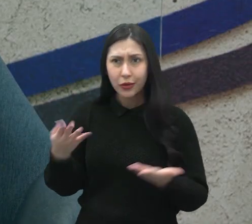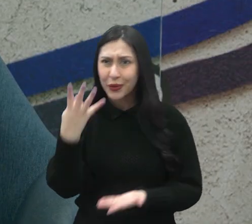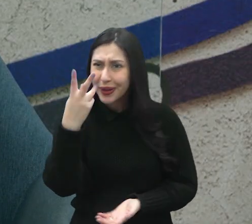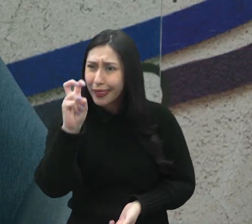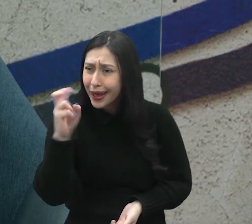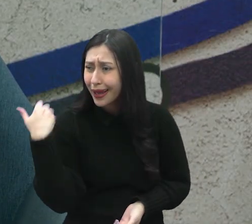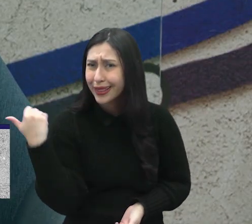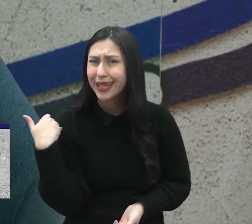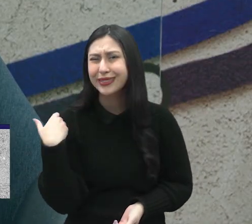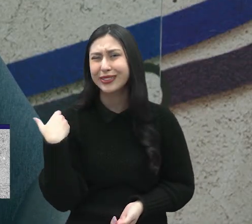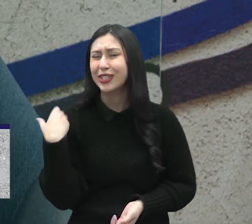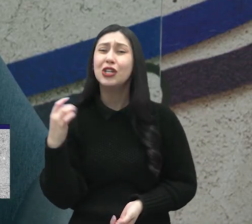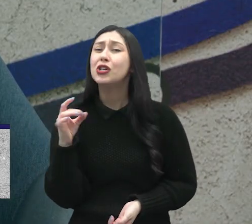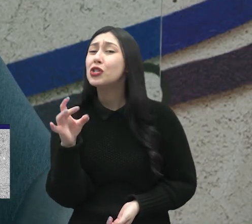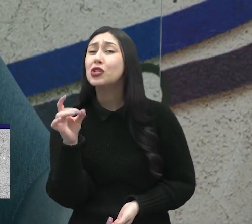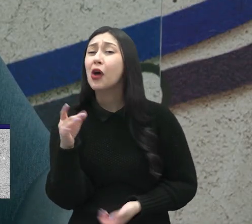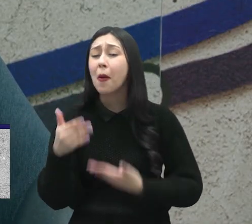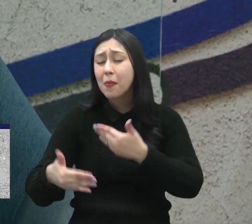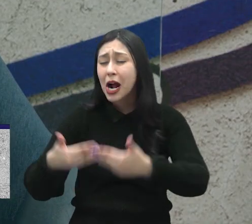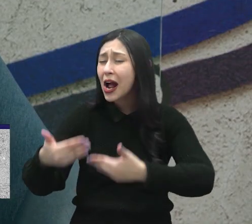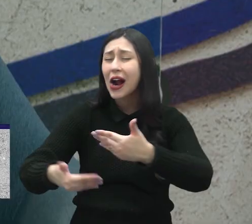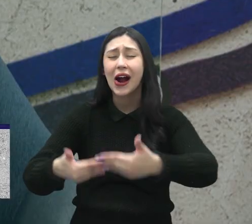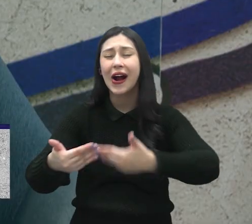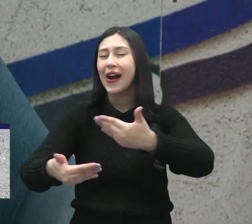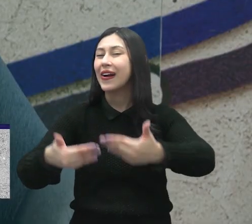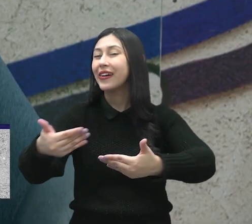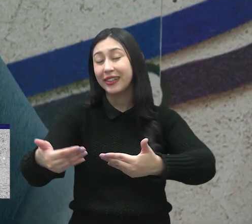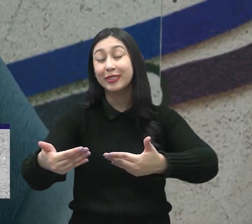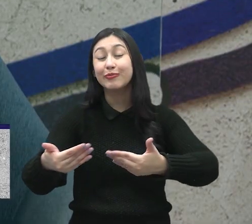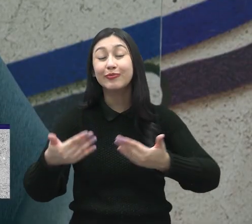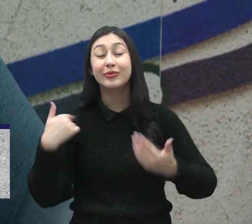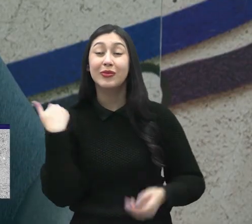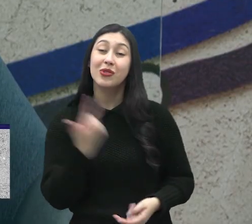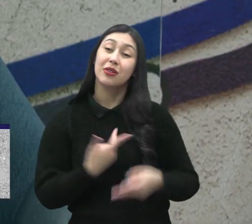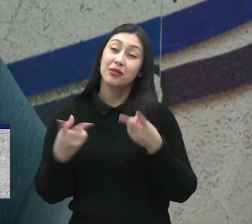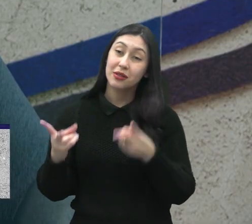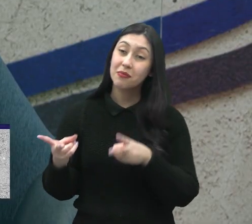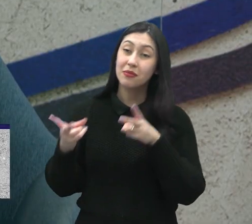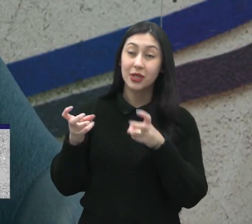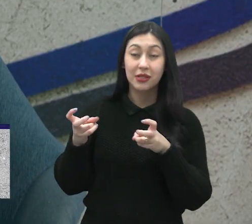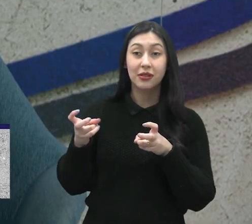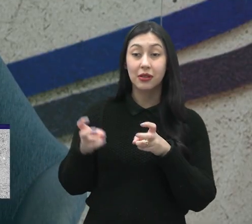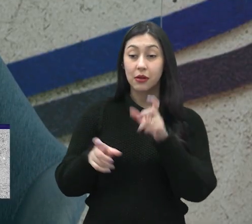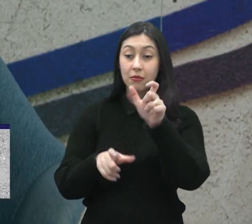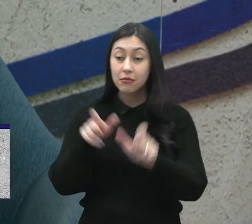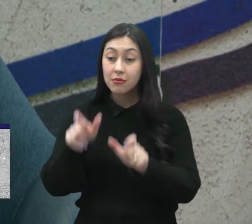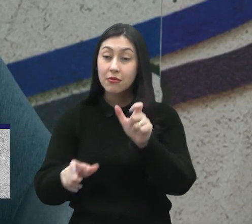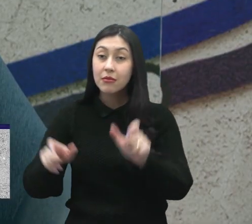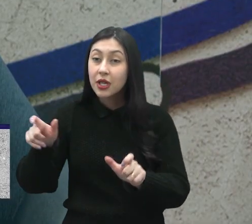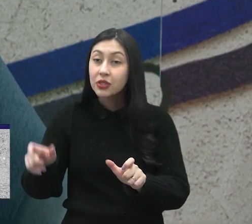está ali, né, no meio da sua carreira. E a gente tem visto cada vez mais as pessoas indo para